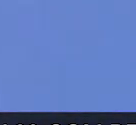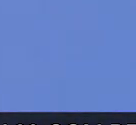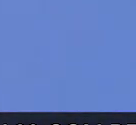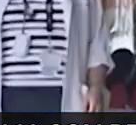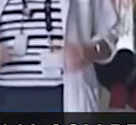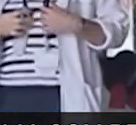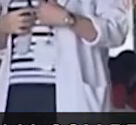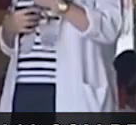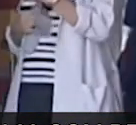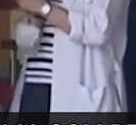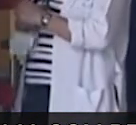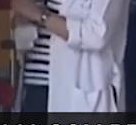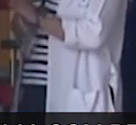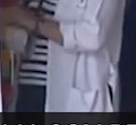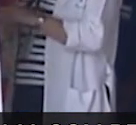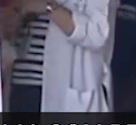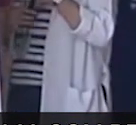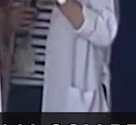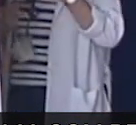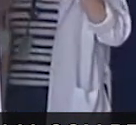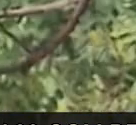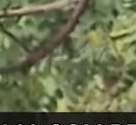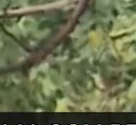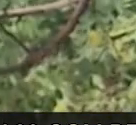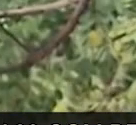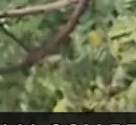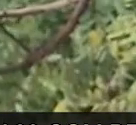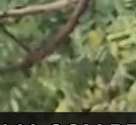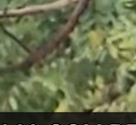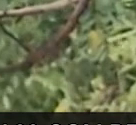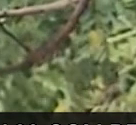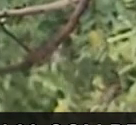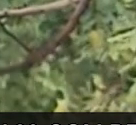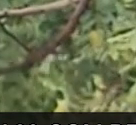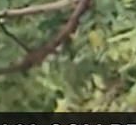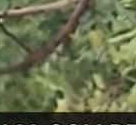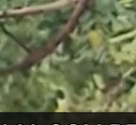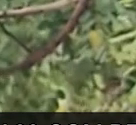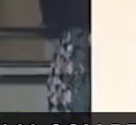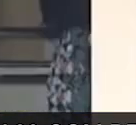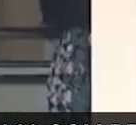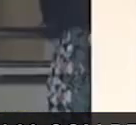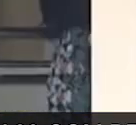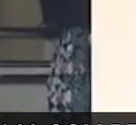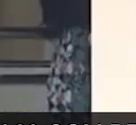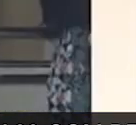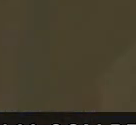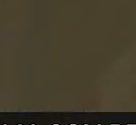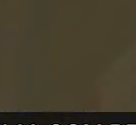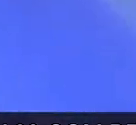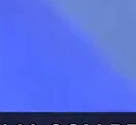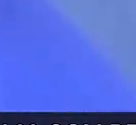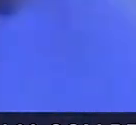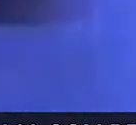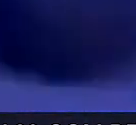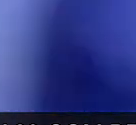O Brasil vem definindo também metas para tentar reduzir, e essa meta é reduzir 28% das